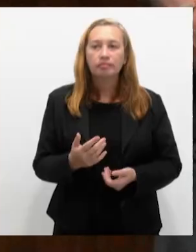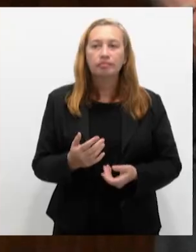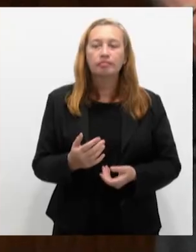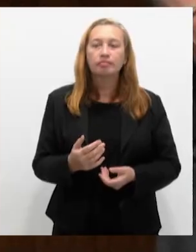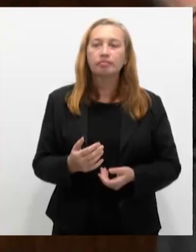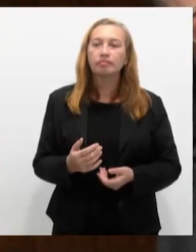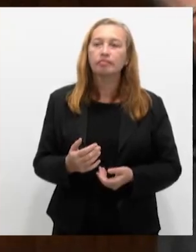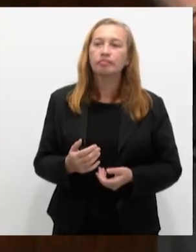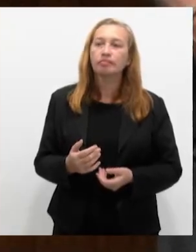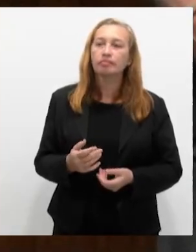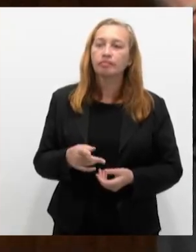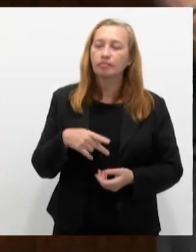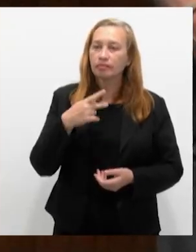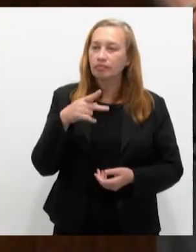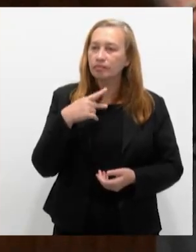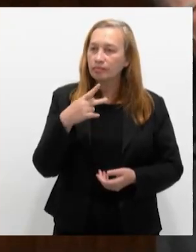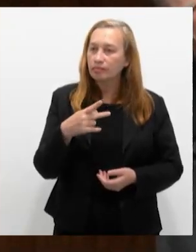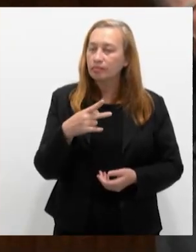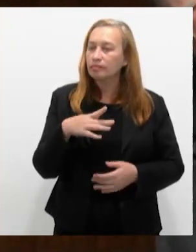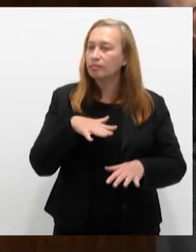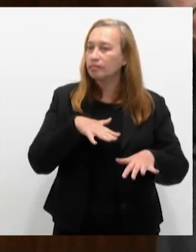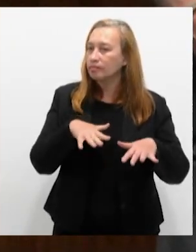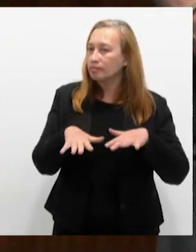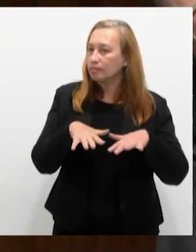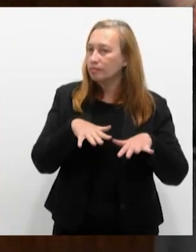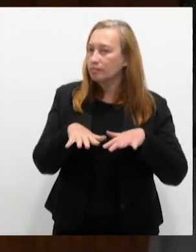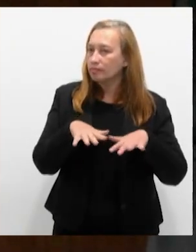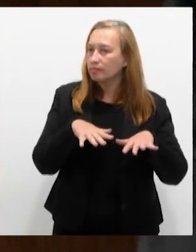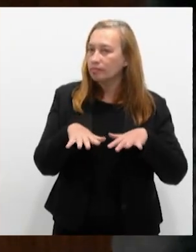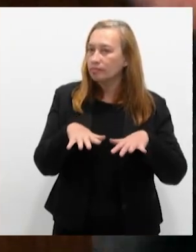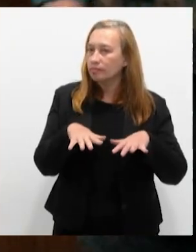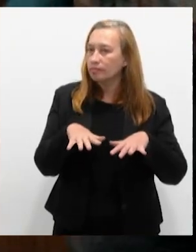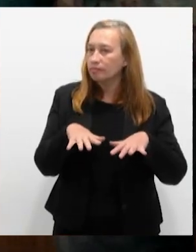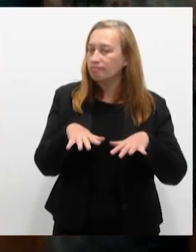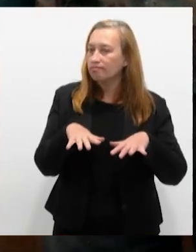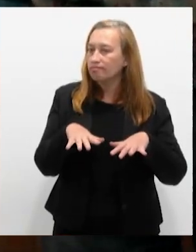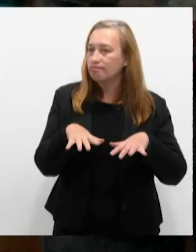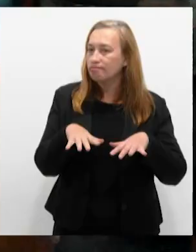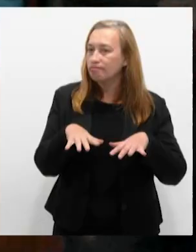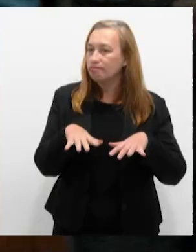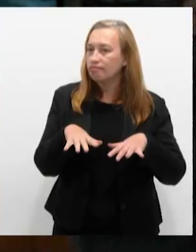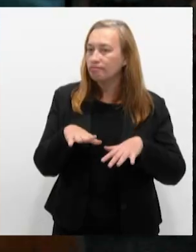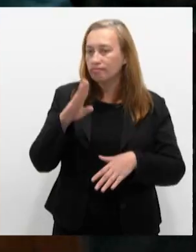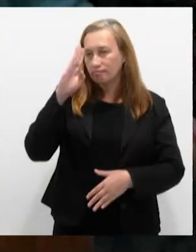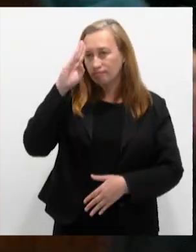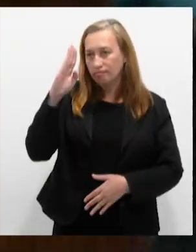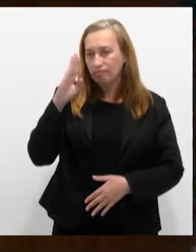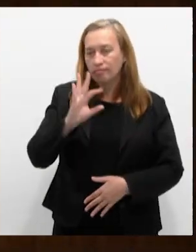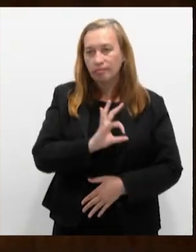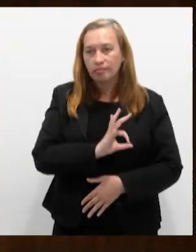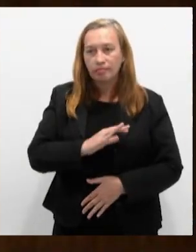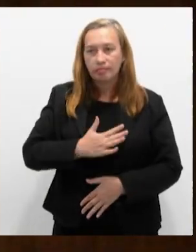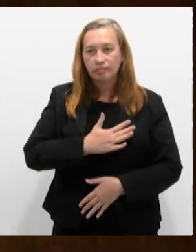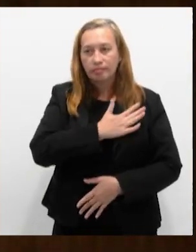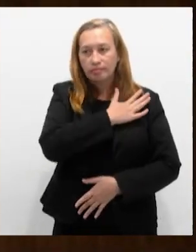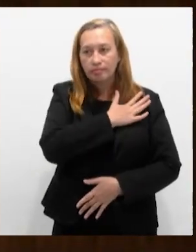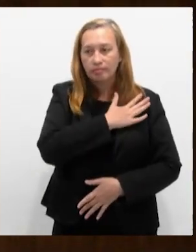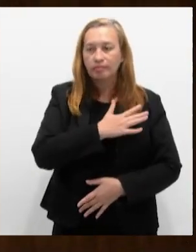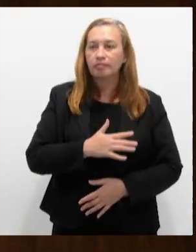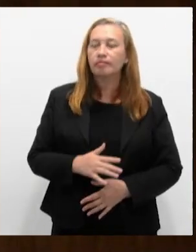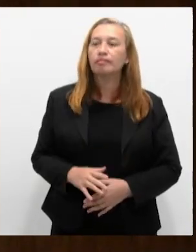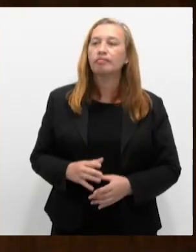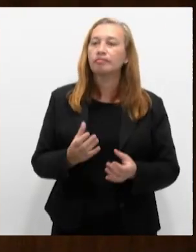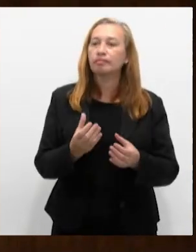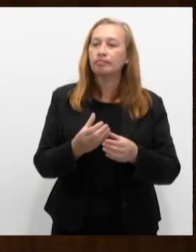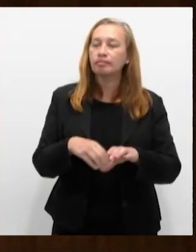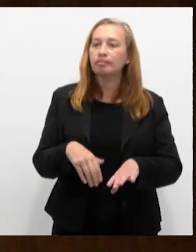mensagem para o movimento dos soldados da Polícia Militar do